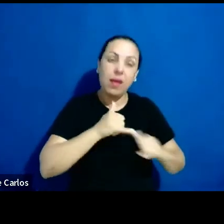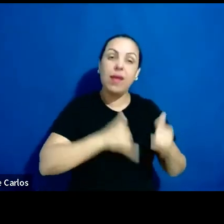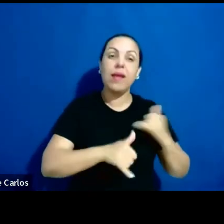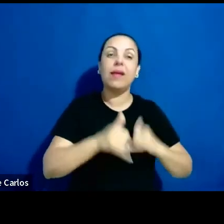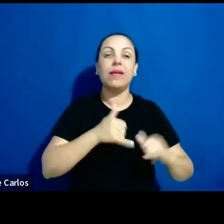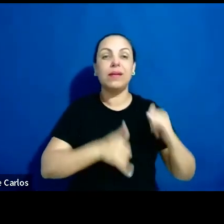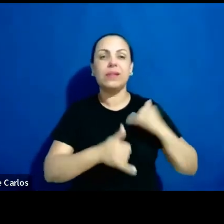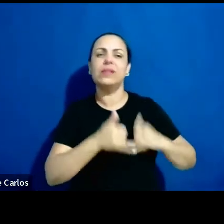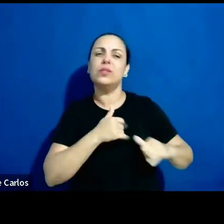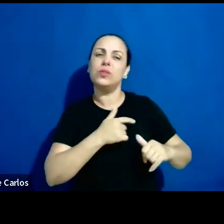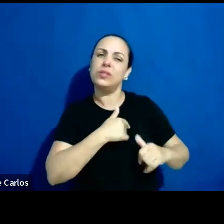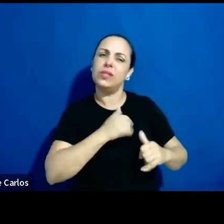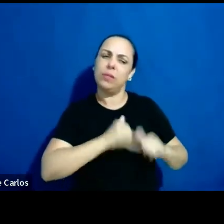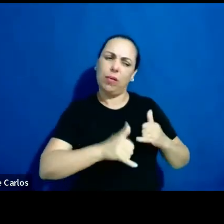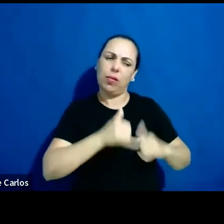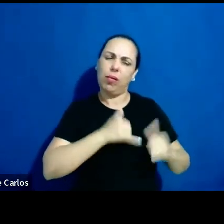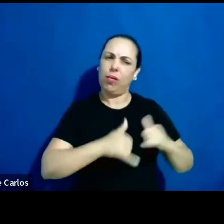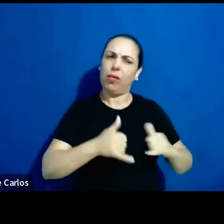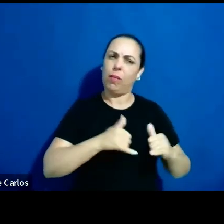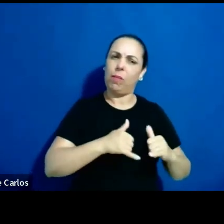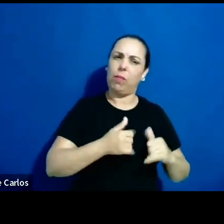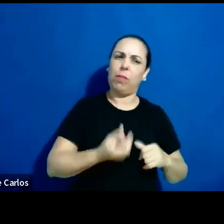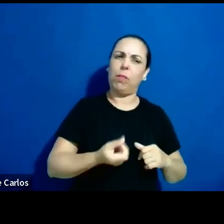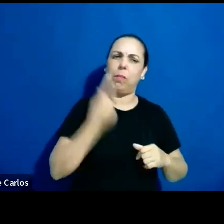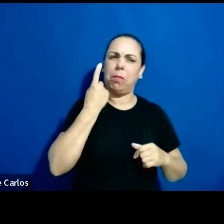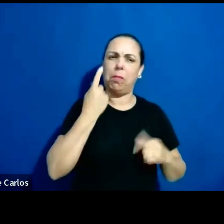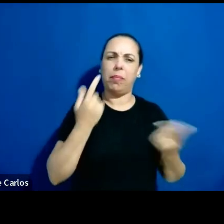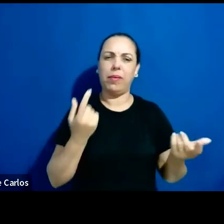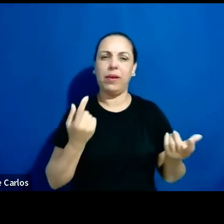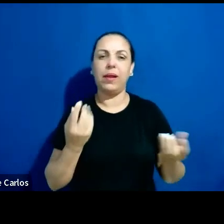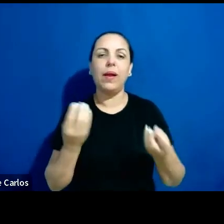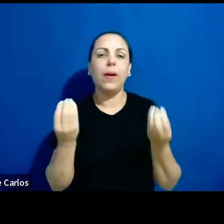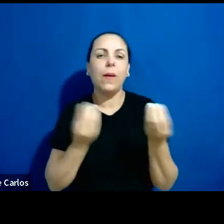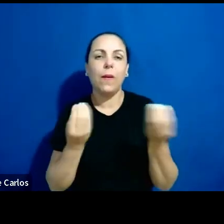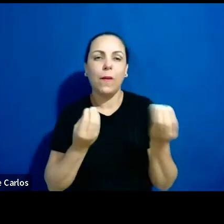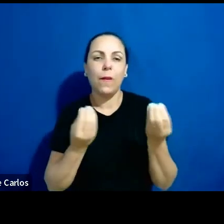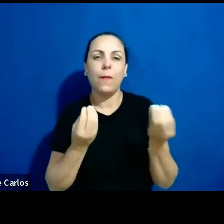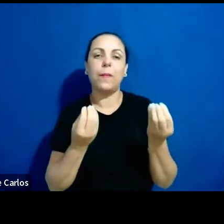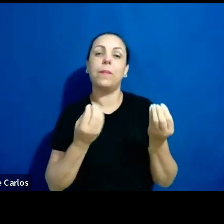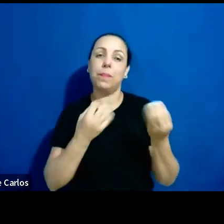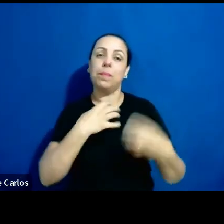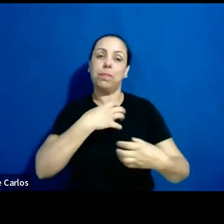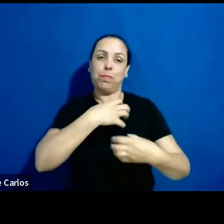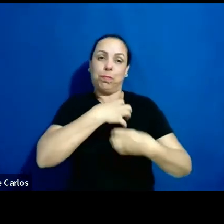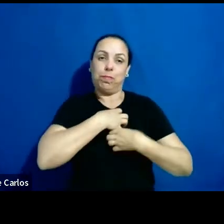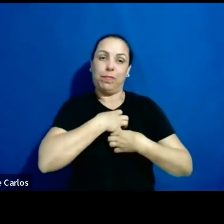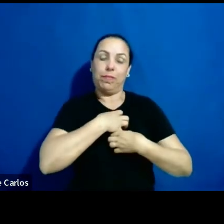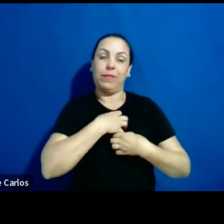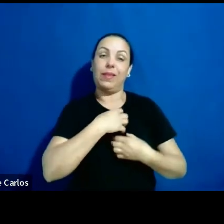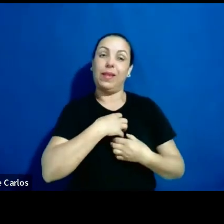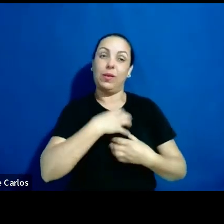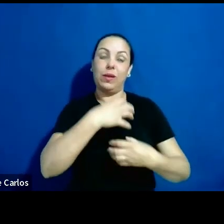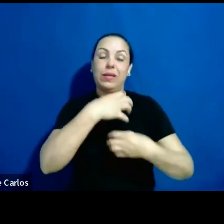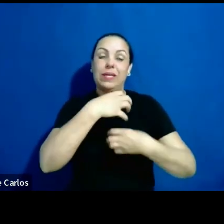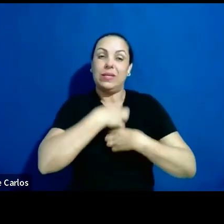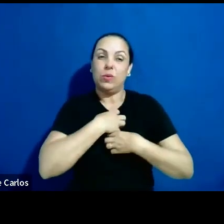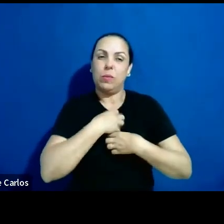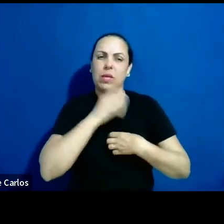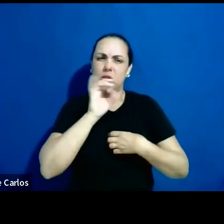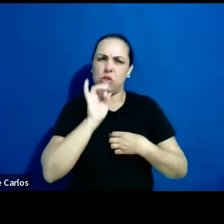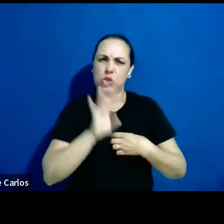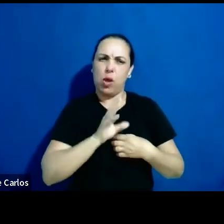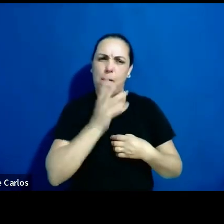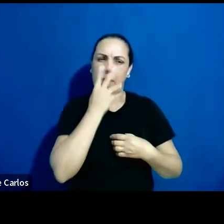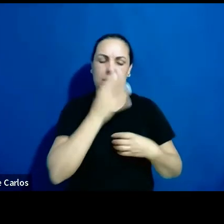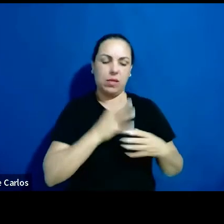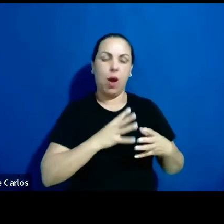médica, né? Sociais, espirituais, do nosso coração. O coração, ele é mais do que apenas uma